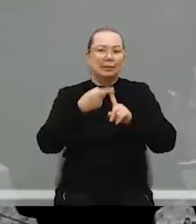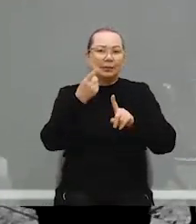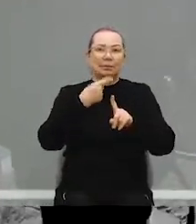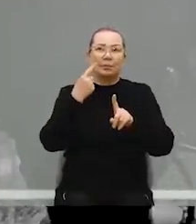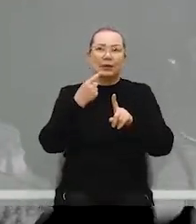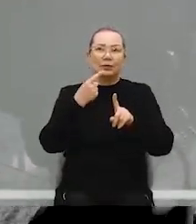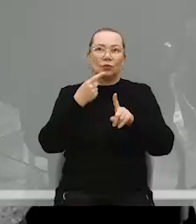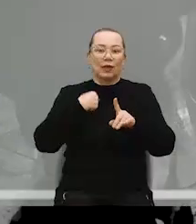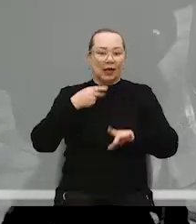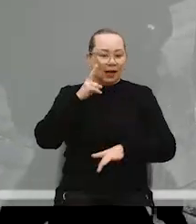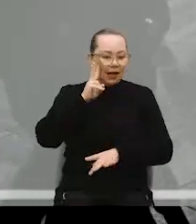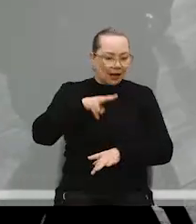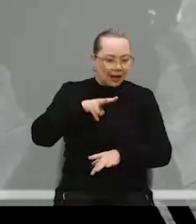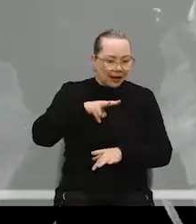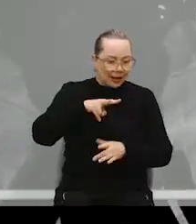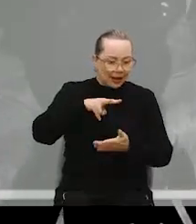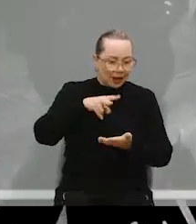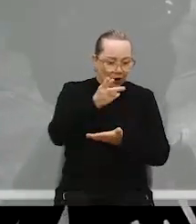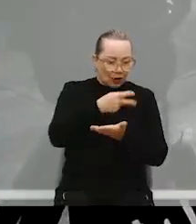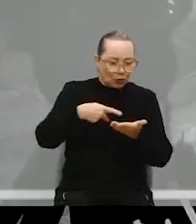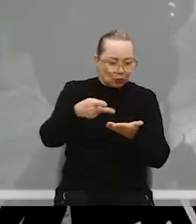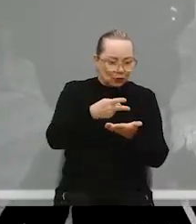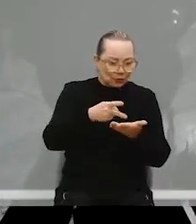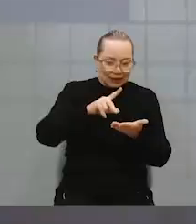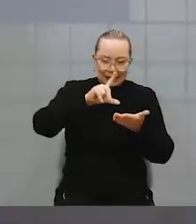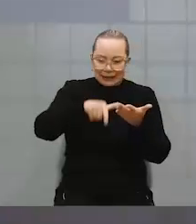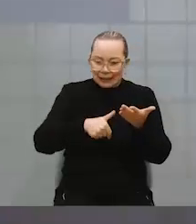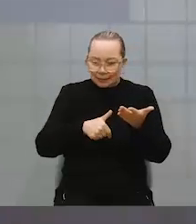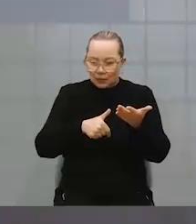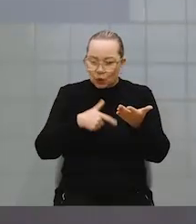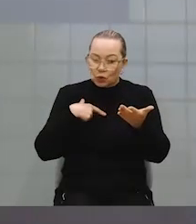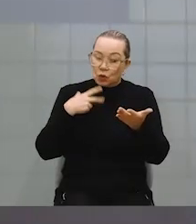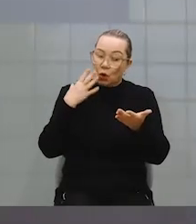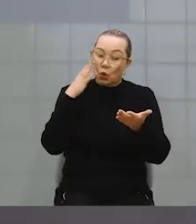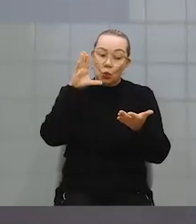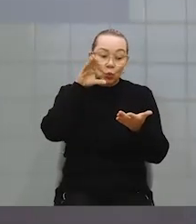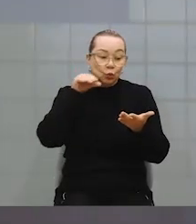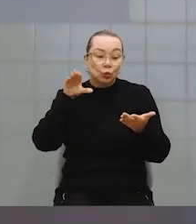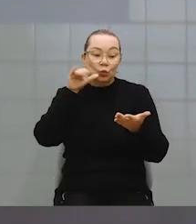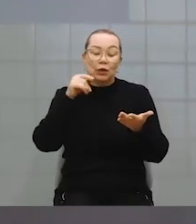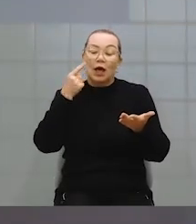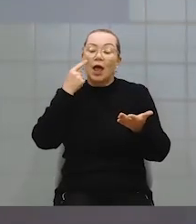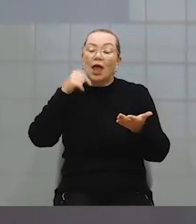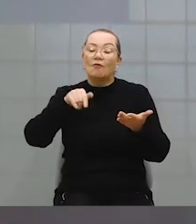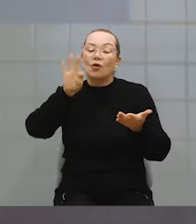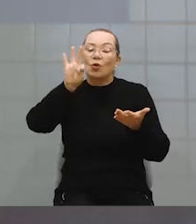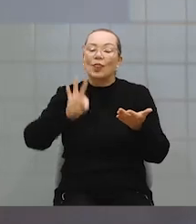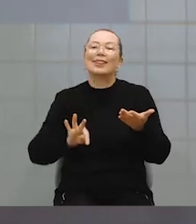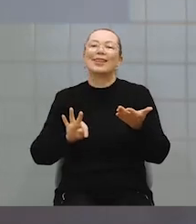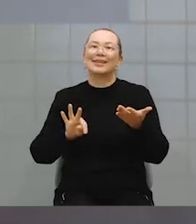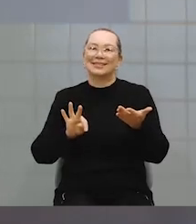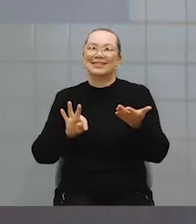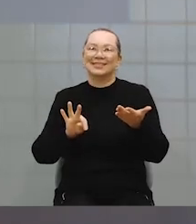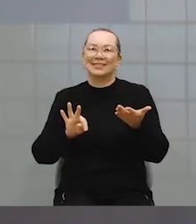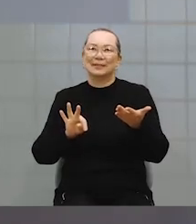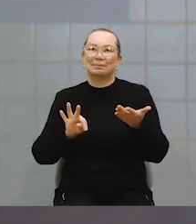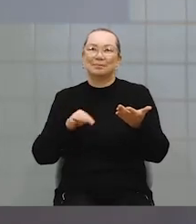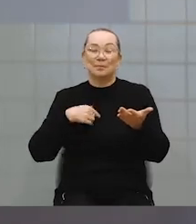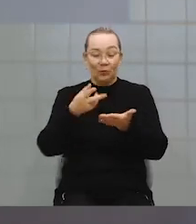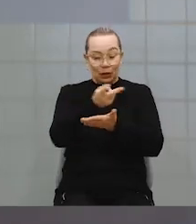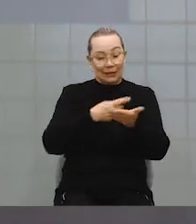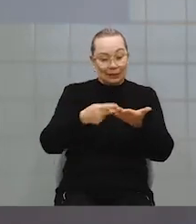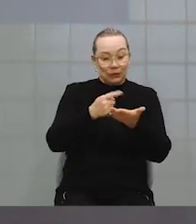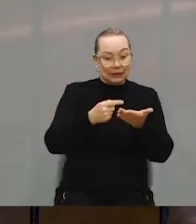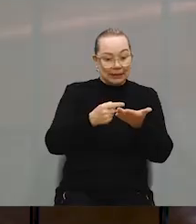ela lê o desenho, depois ela vai ter a curiosidade de ler o texto. Então o desenho chama